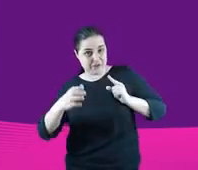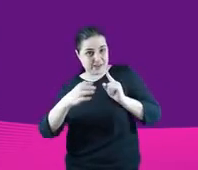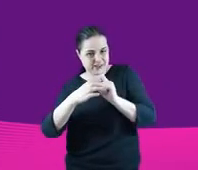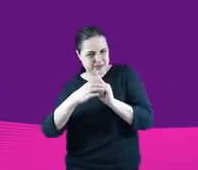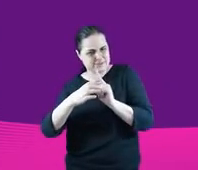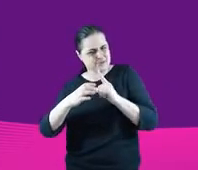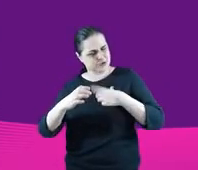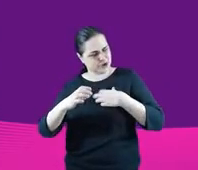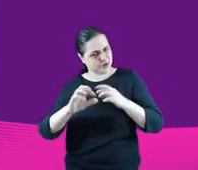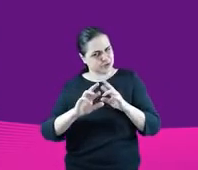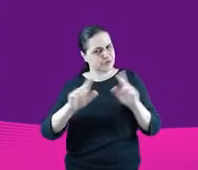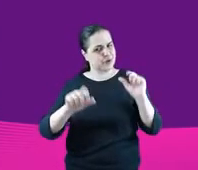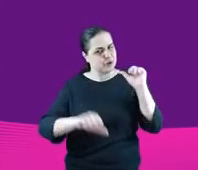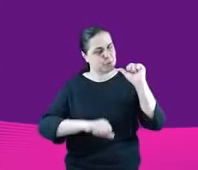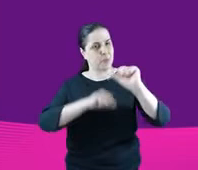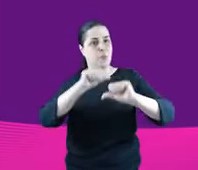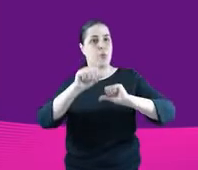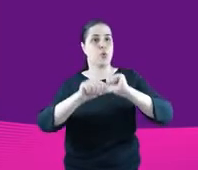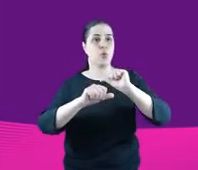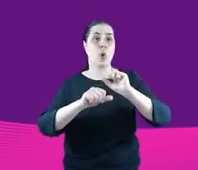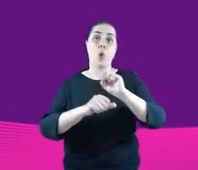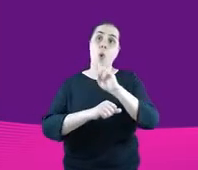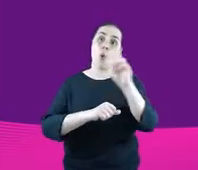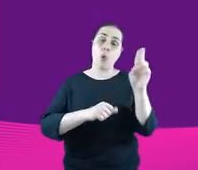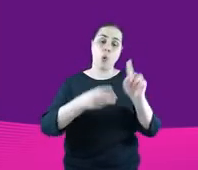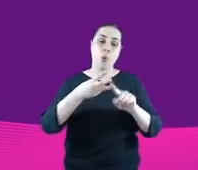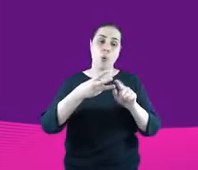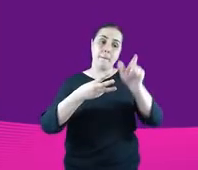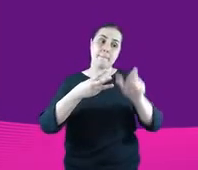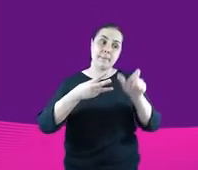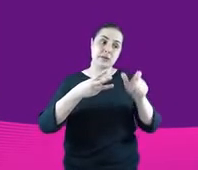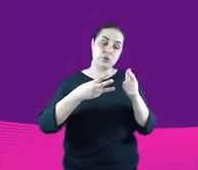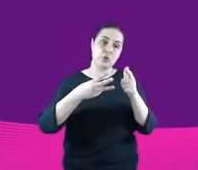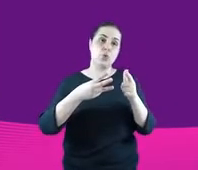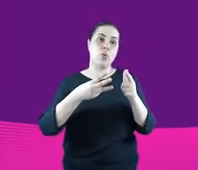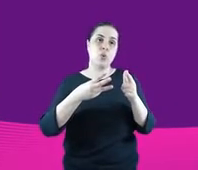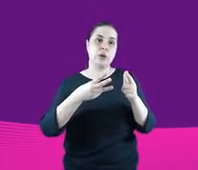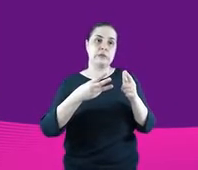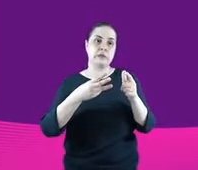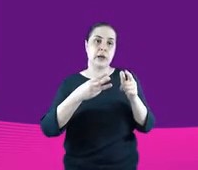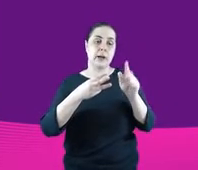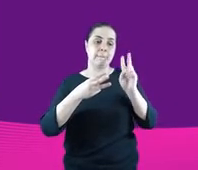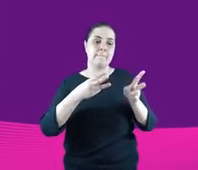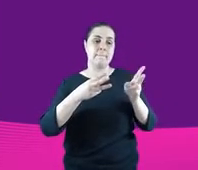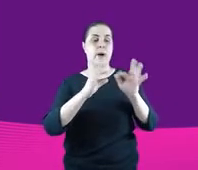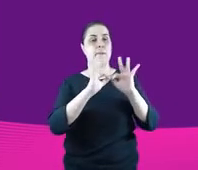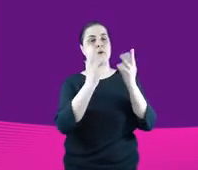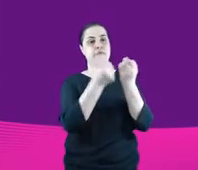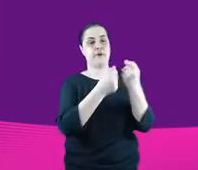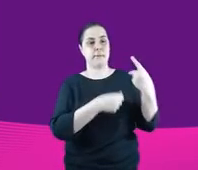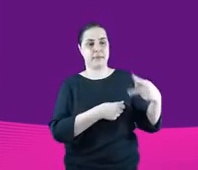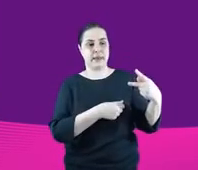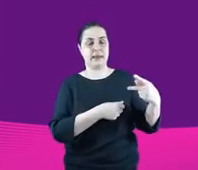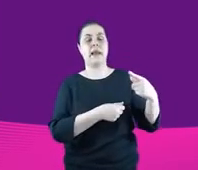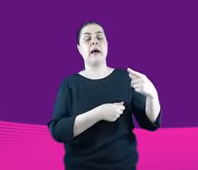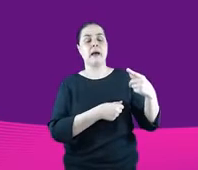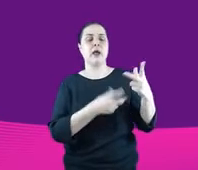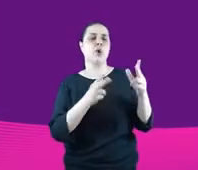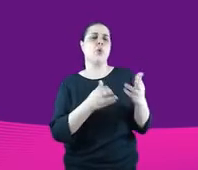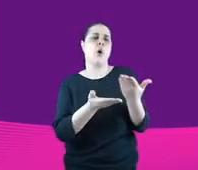casos novos de câncer na família, como a gente ouviu na palestra anterior sobre a genética, né?